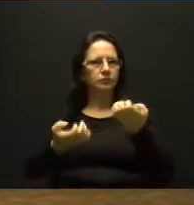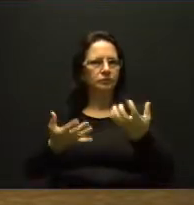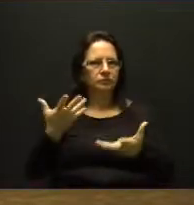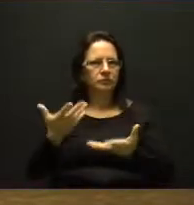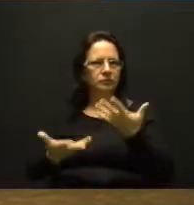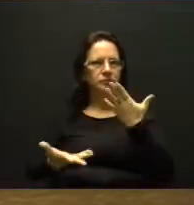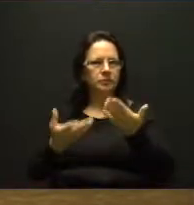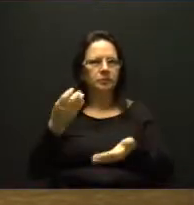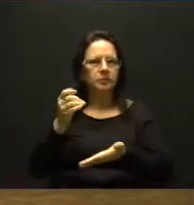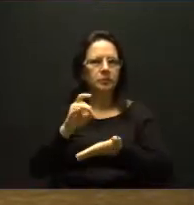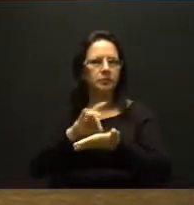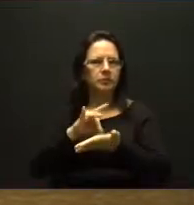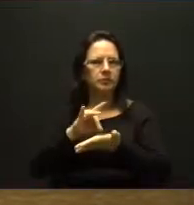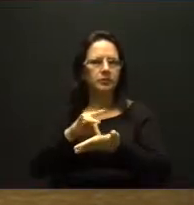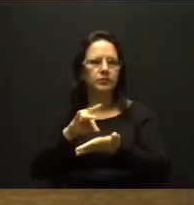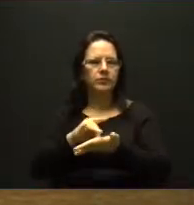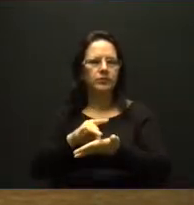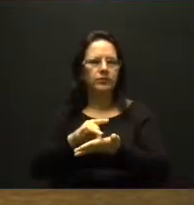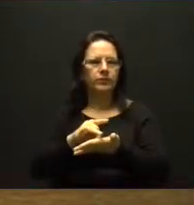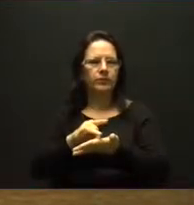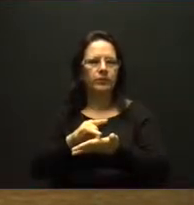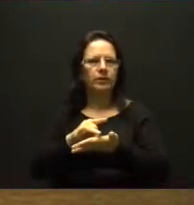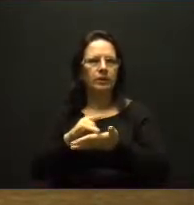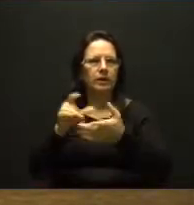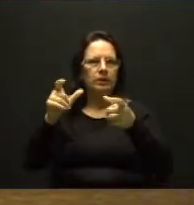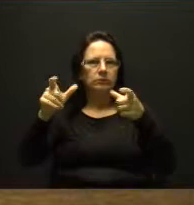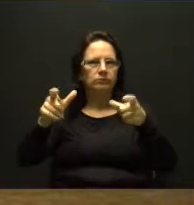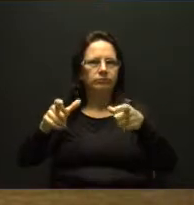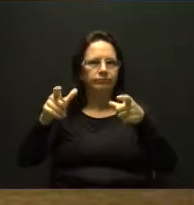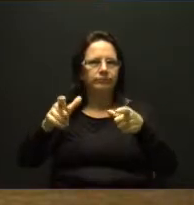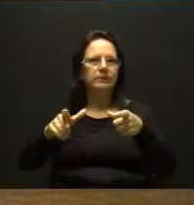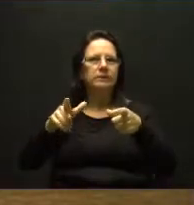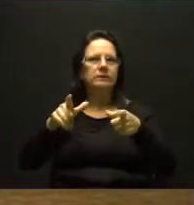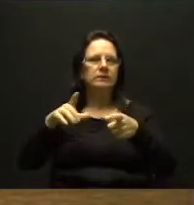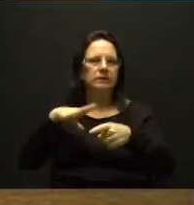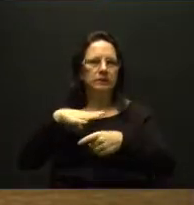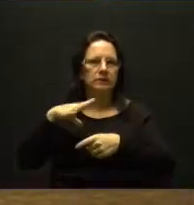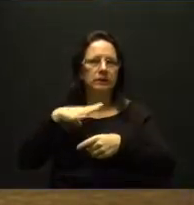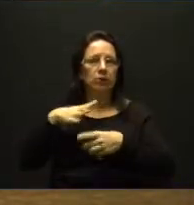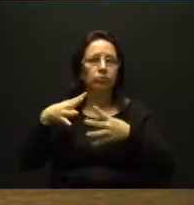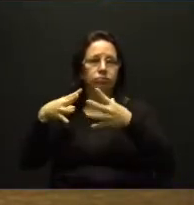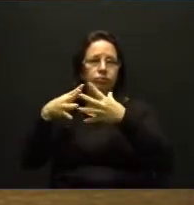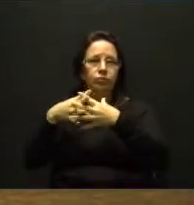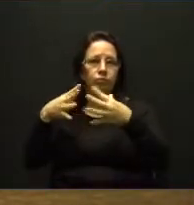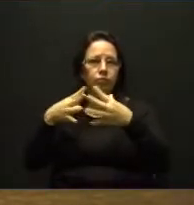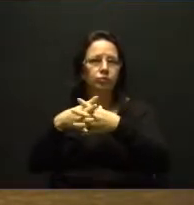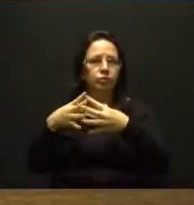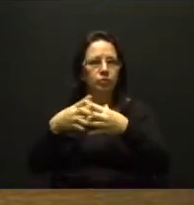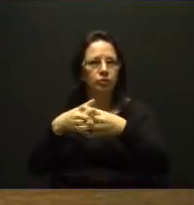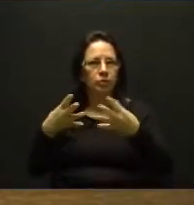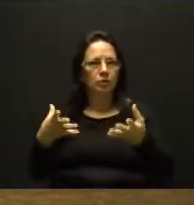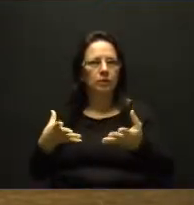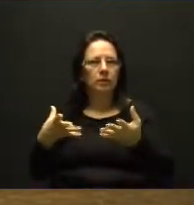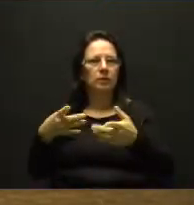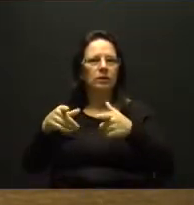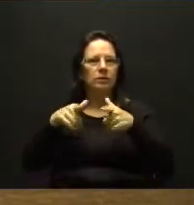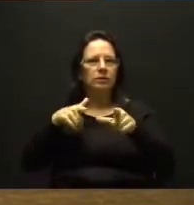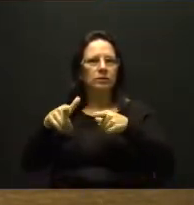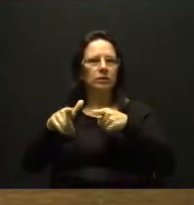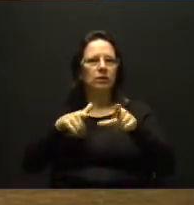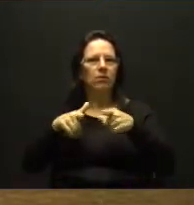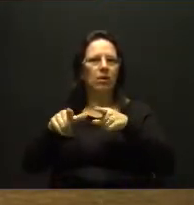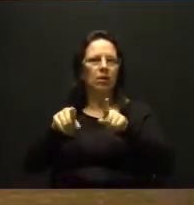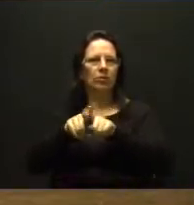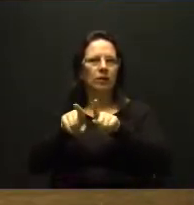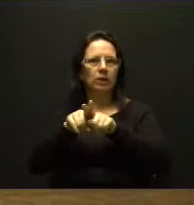é um sério e determinados locais da cidade acaba complicando o trabalho do bombeiro apesar de toda a habilidade